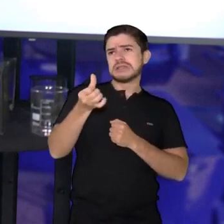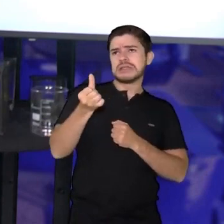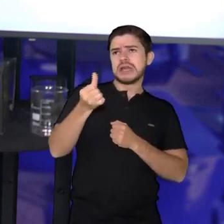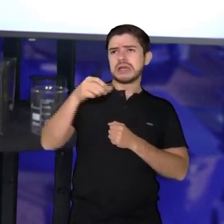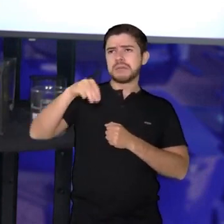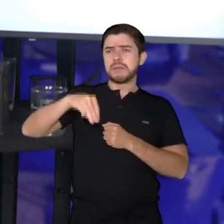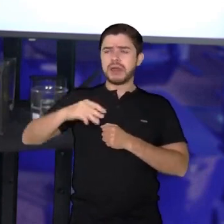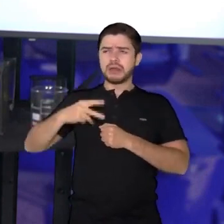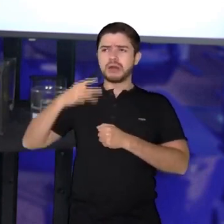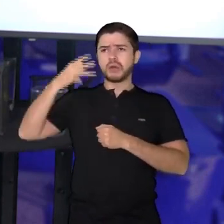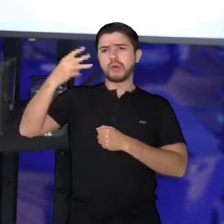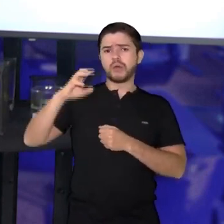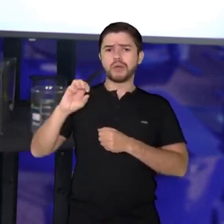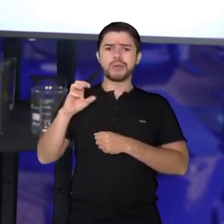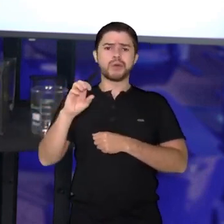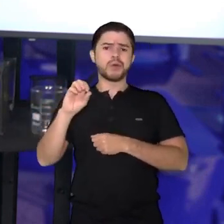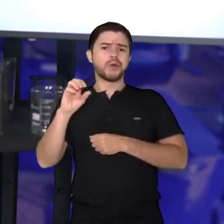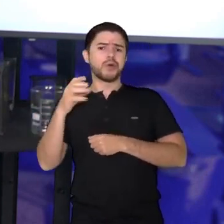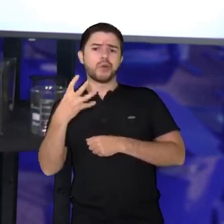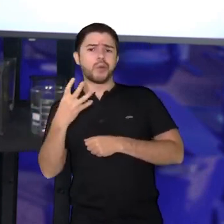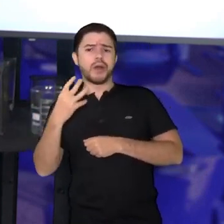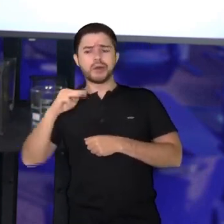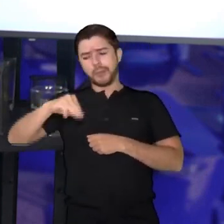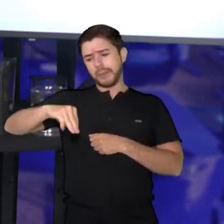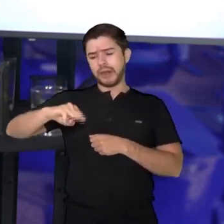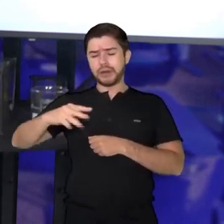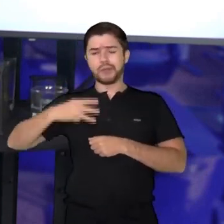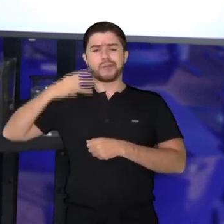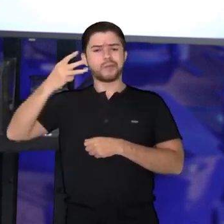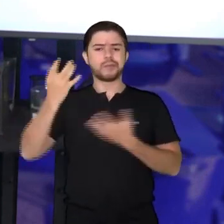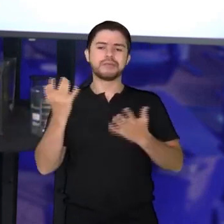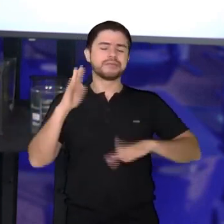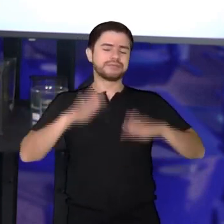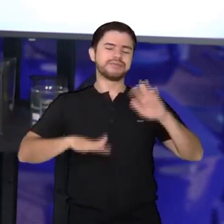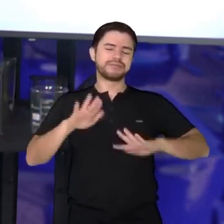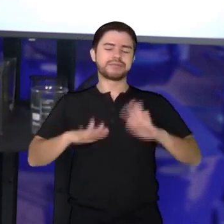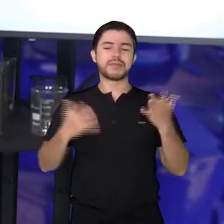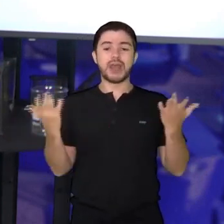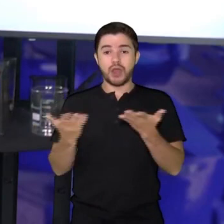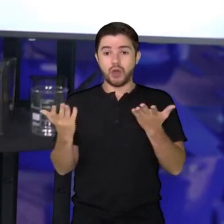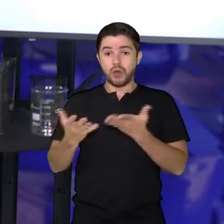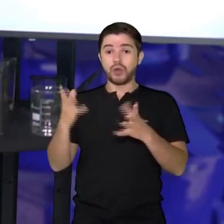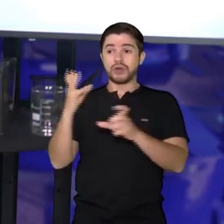metros cúbicos, depende do tamanho. Nessa situação, achamos